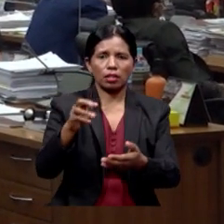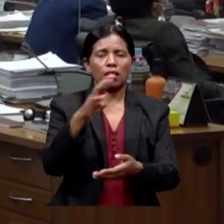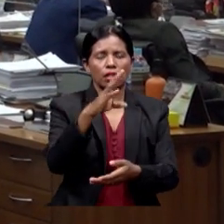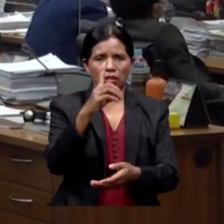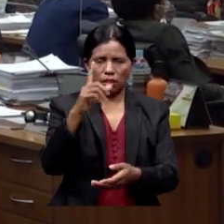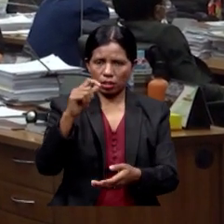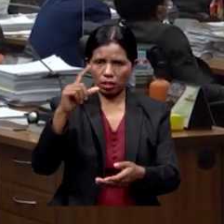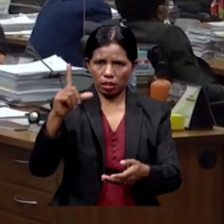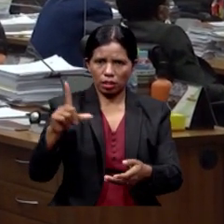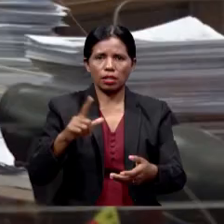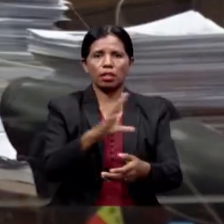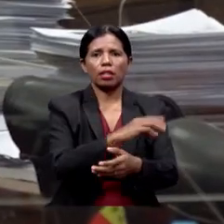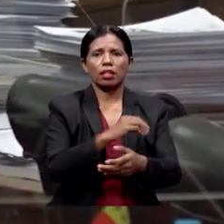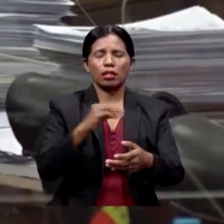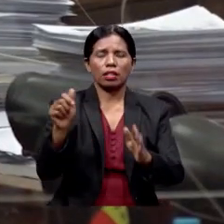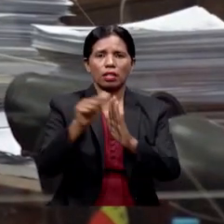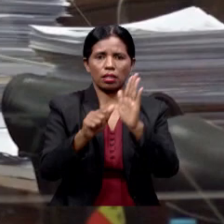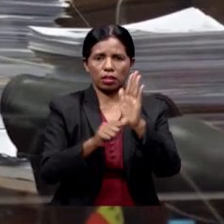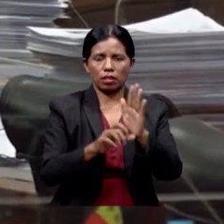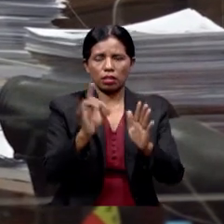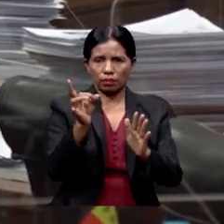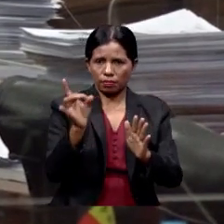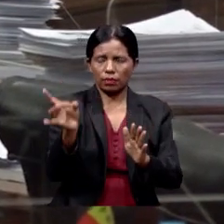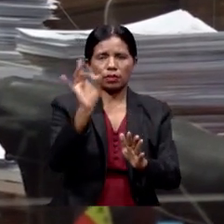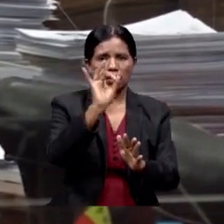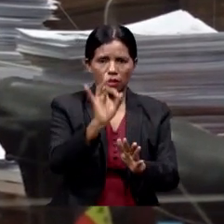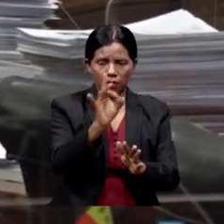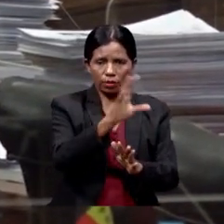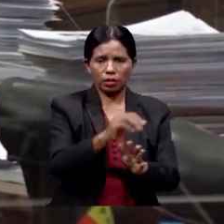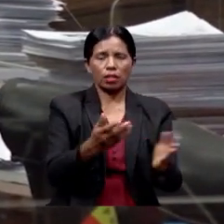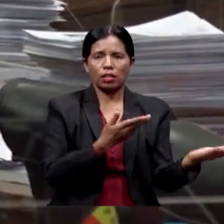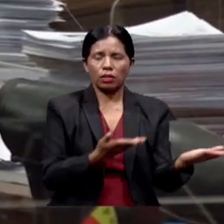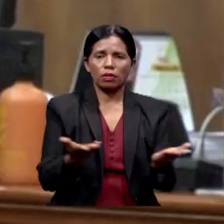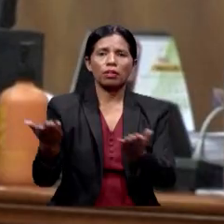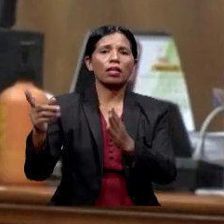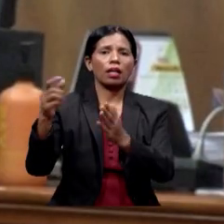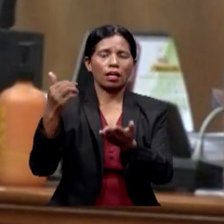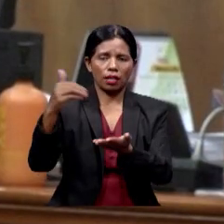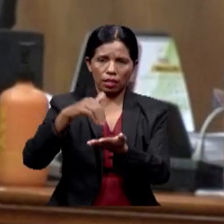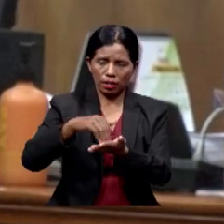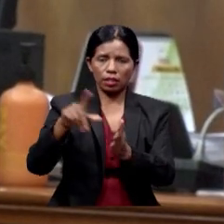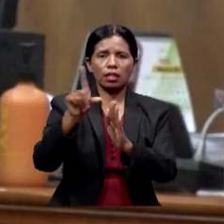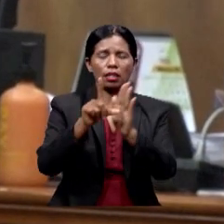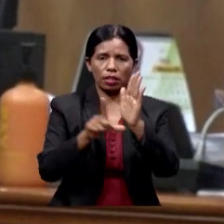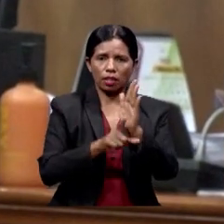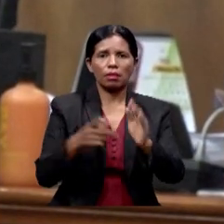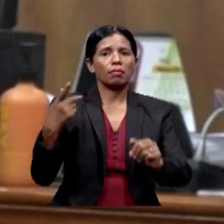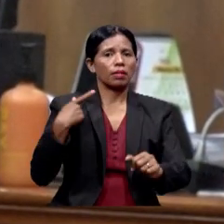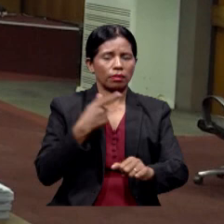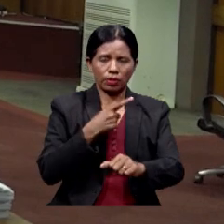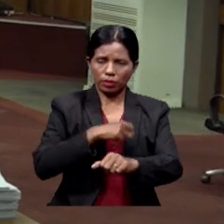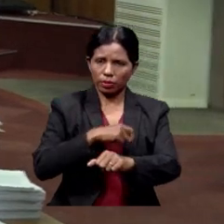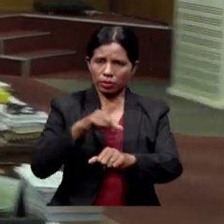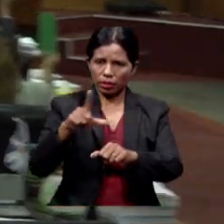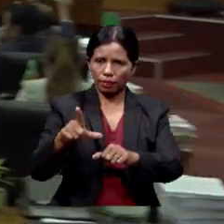República Democrática Timor-Leste, artigo Alunulo Recinualo, no né, Haruka Fila Fali Lei, né, ba Parlamento Nacional. Enquanto e a